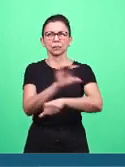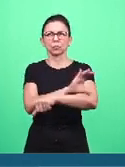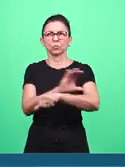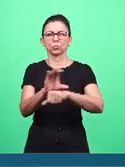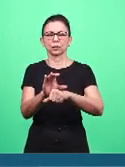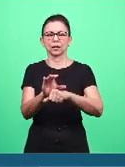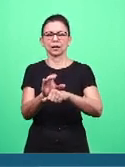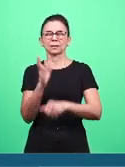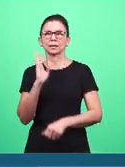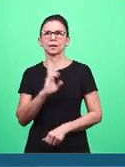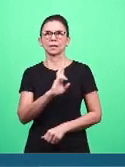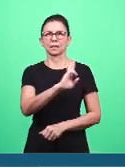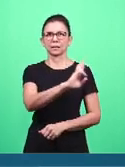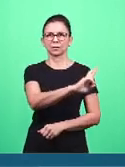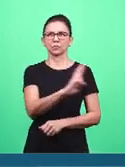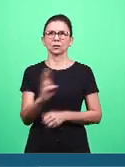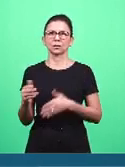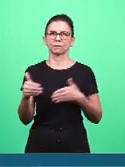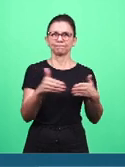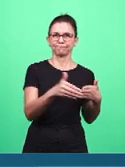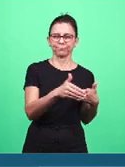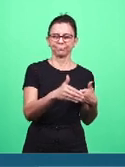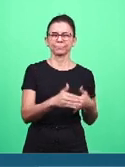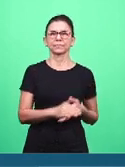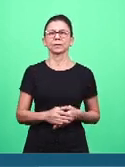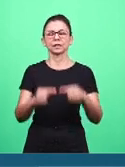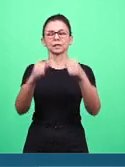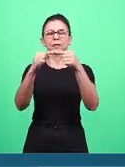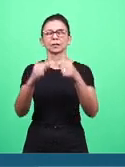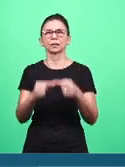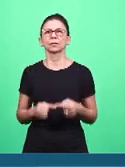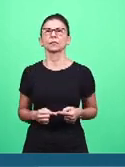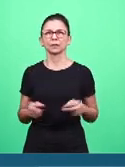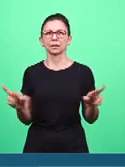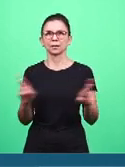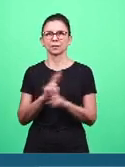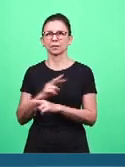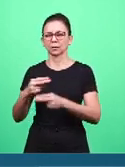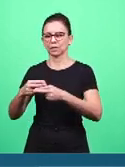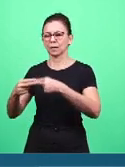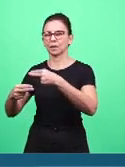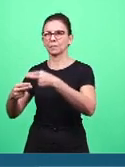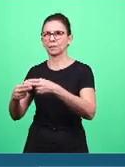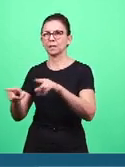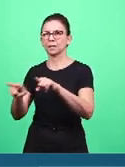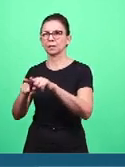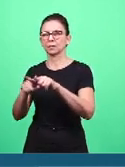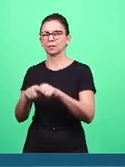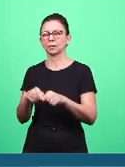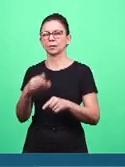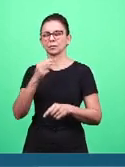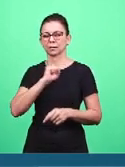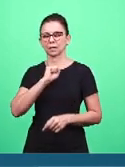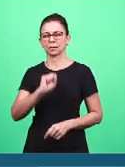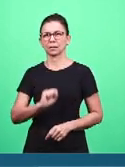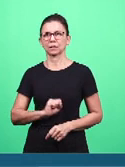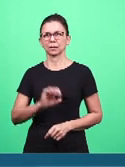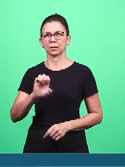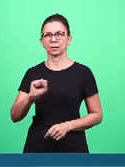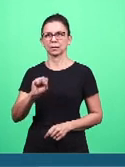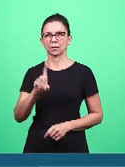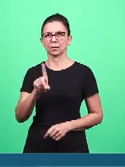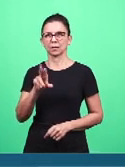portas foram feitas, mas o povo, observe, agora é a situação do povo que ia morar em Jerusalém. Aí o